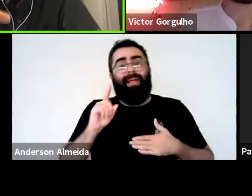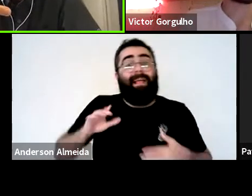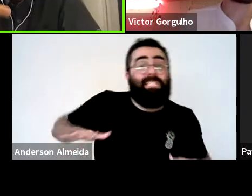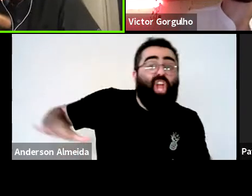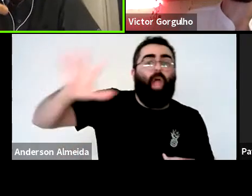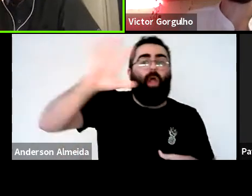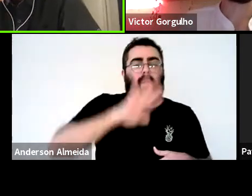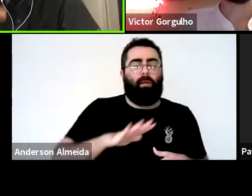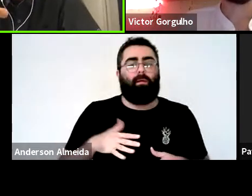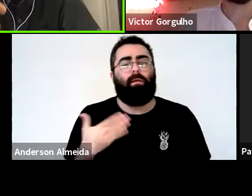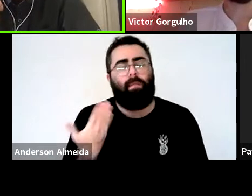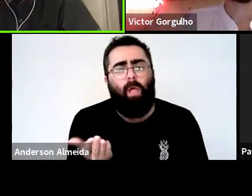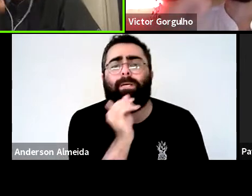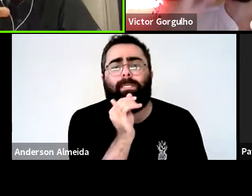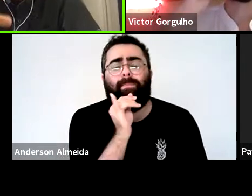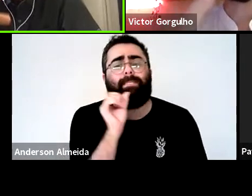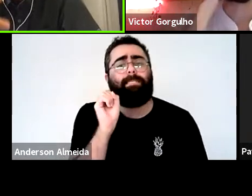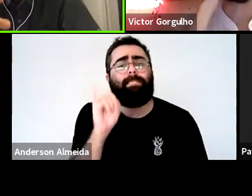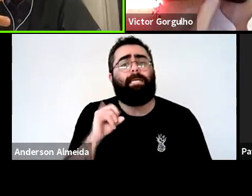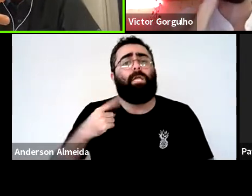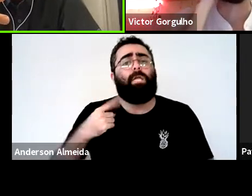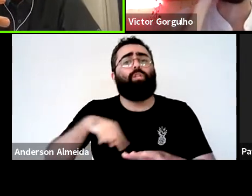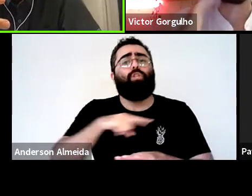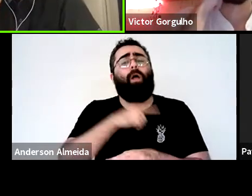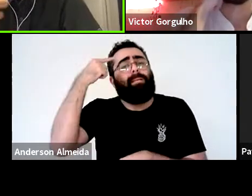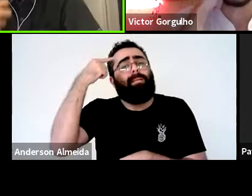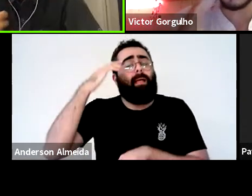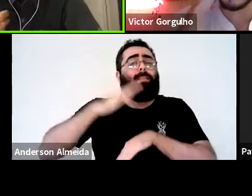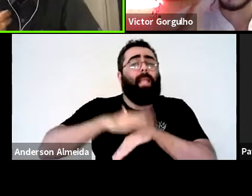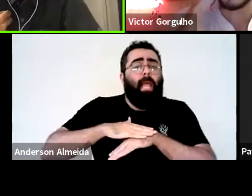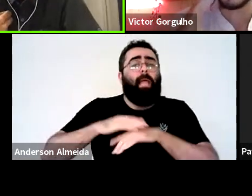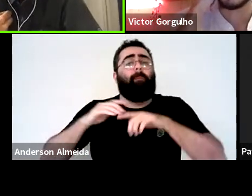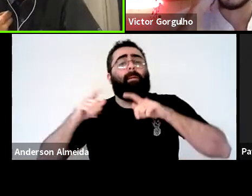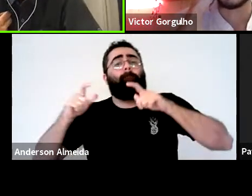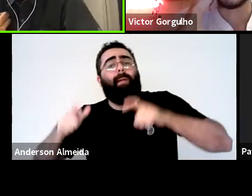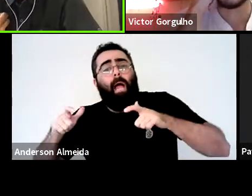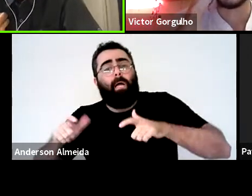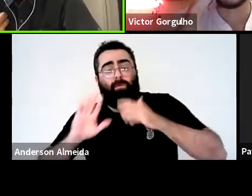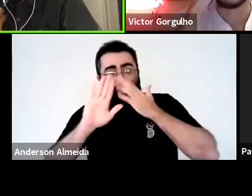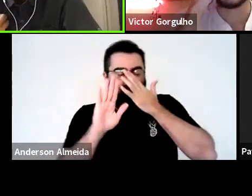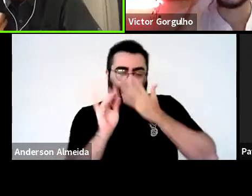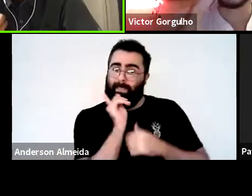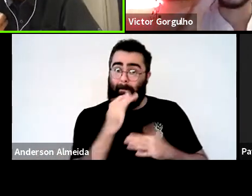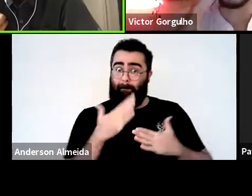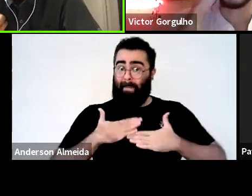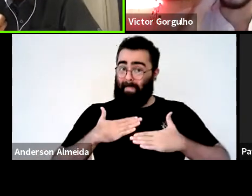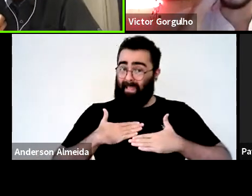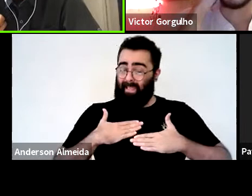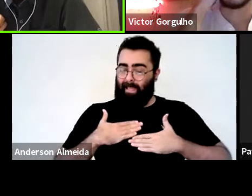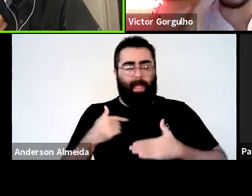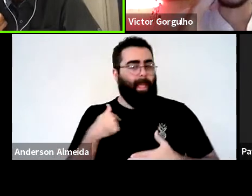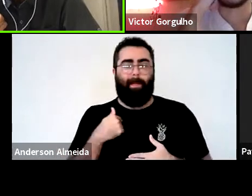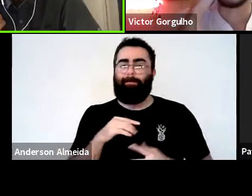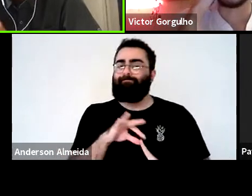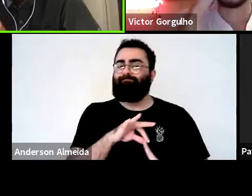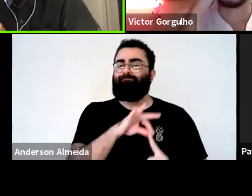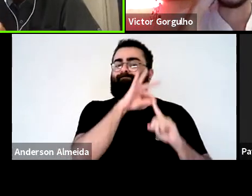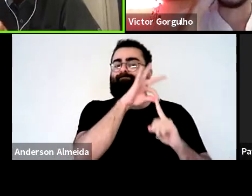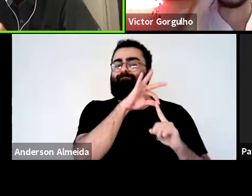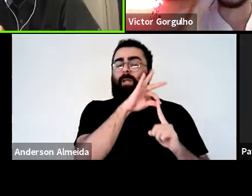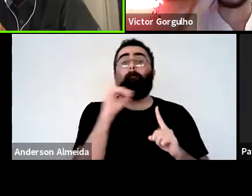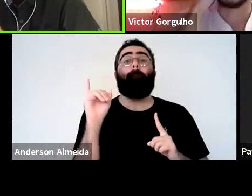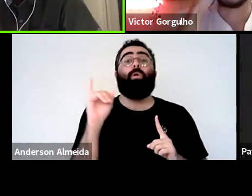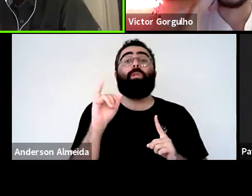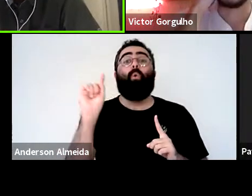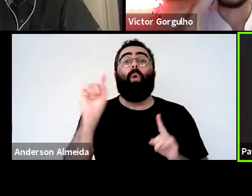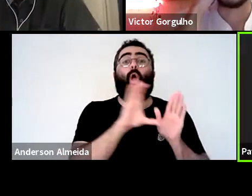a categoria moderna e modernista de espaço, eu prezo muito a ideia de lugar. Eu acho que o lugar é